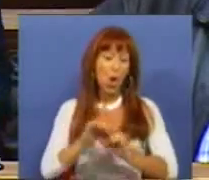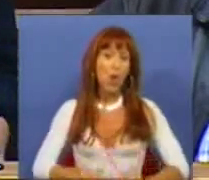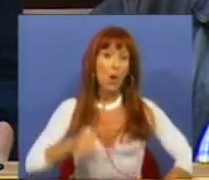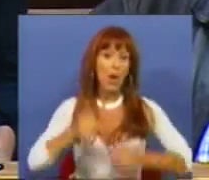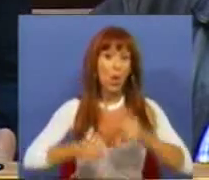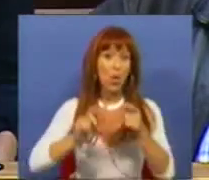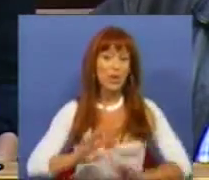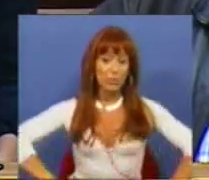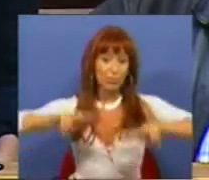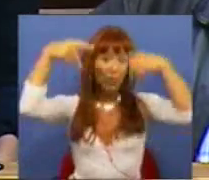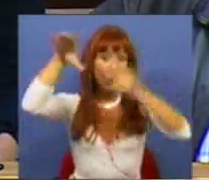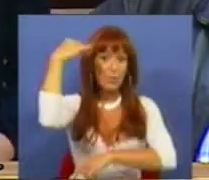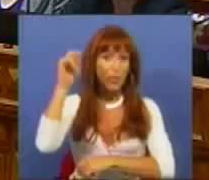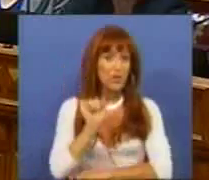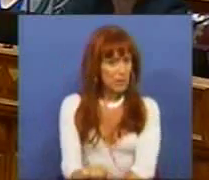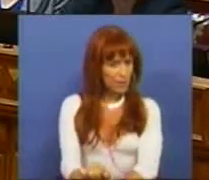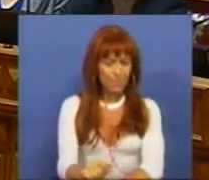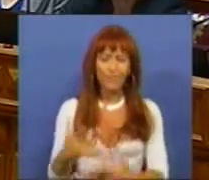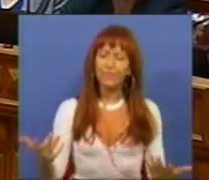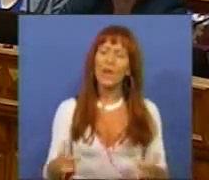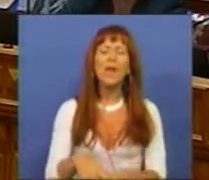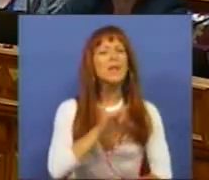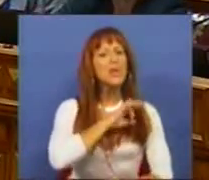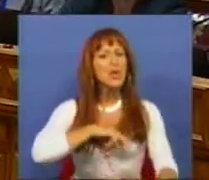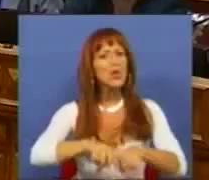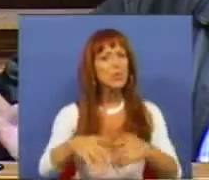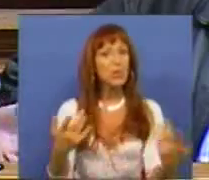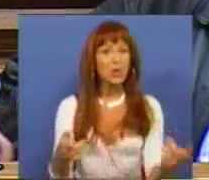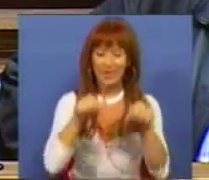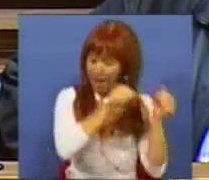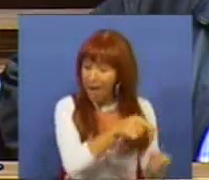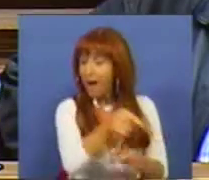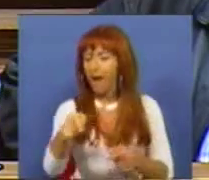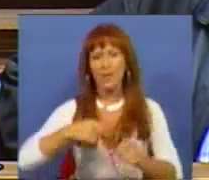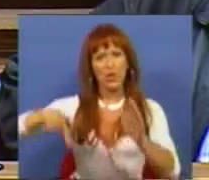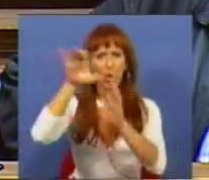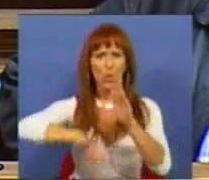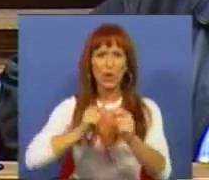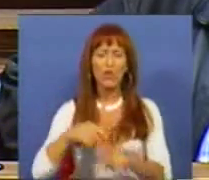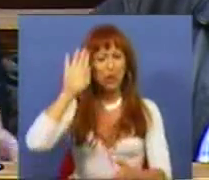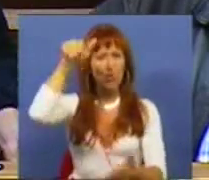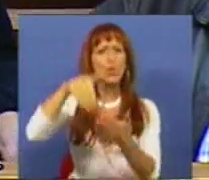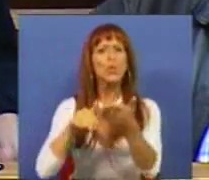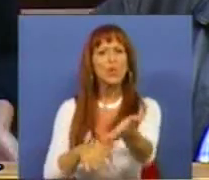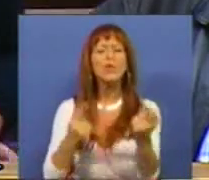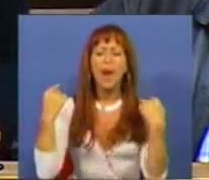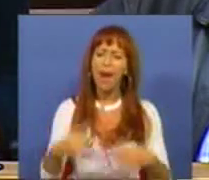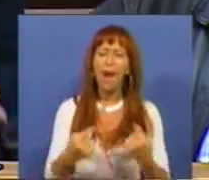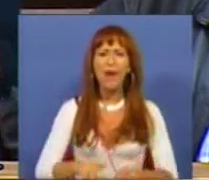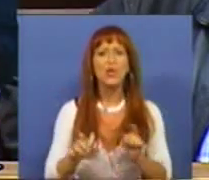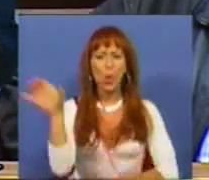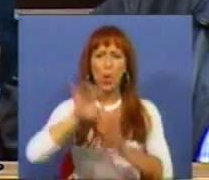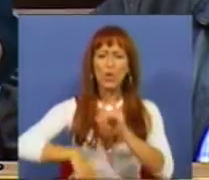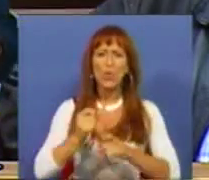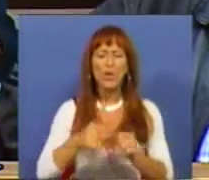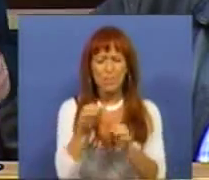progressão da carreira dos professores. E, portanto, senhores deputados, são estas as condições para uma solução, são estas as condições